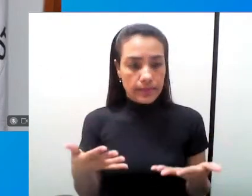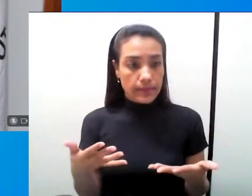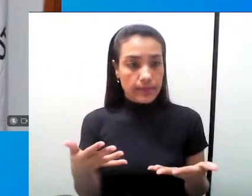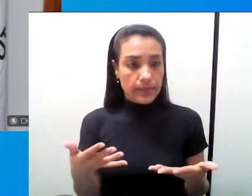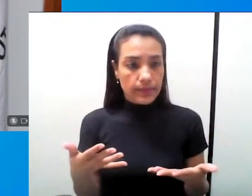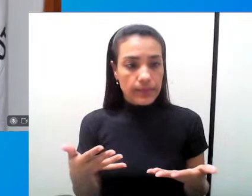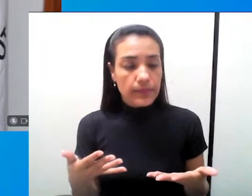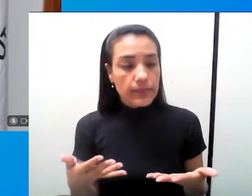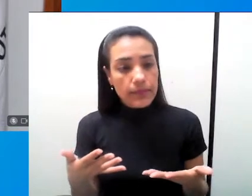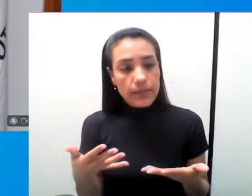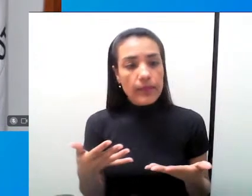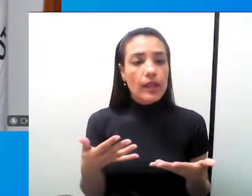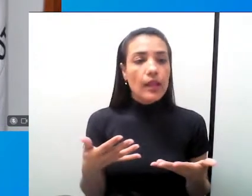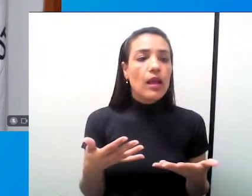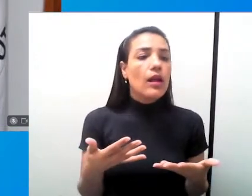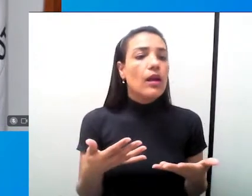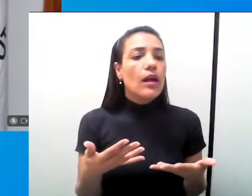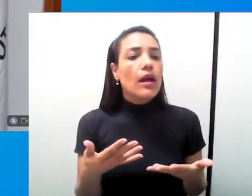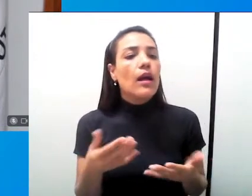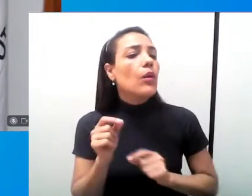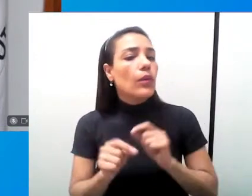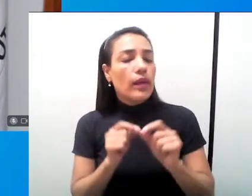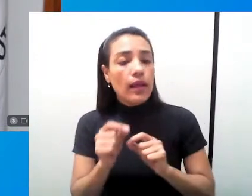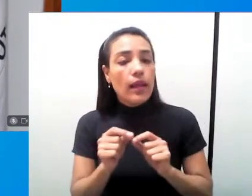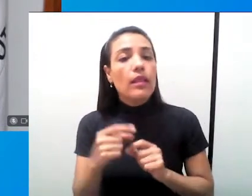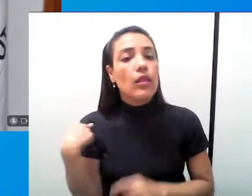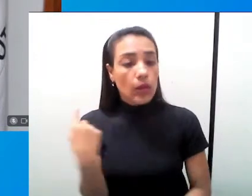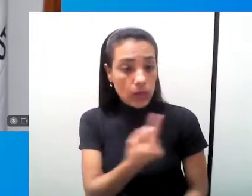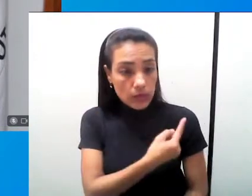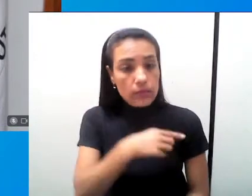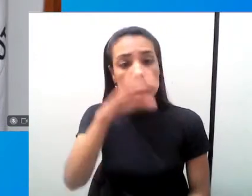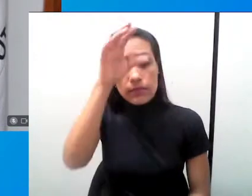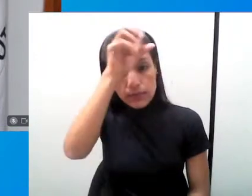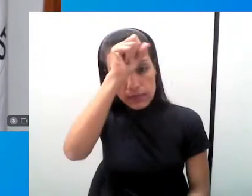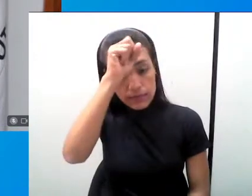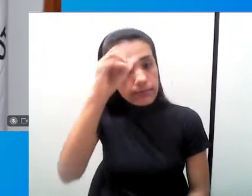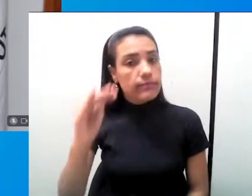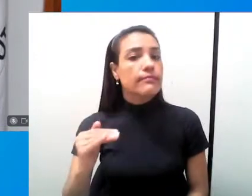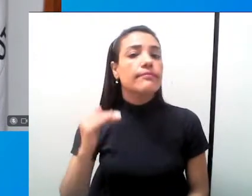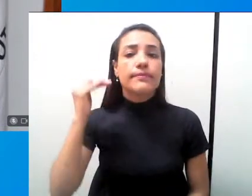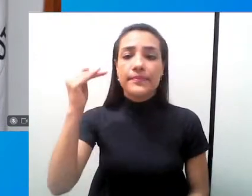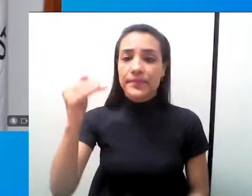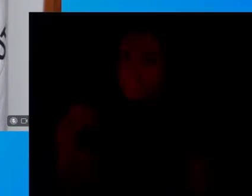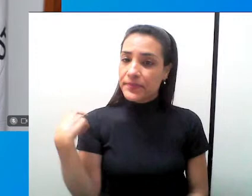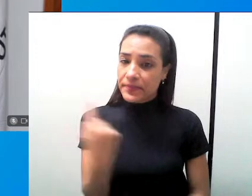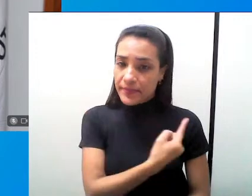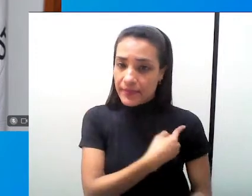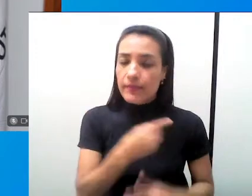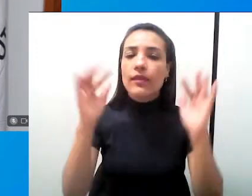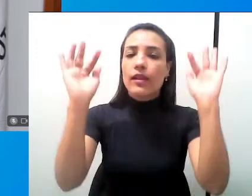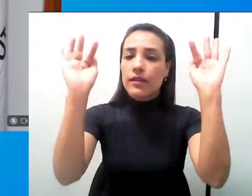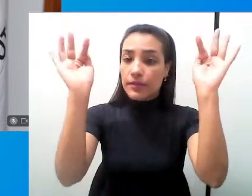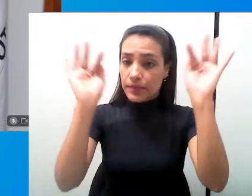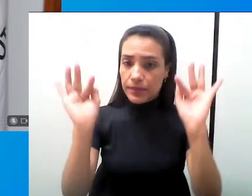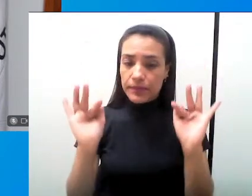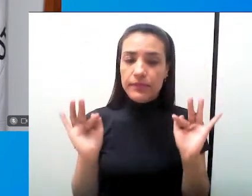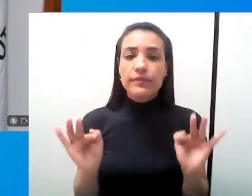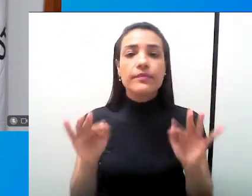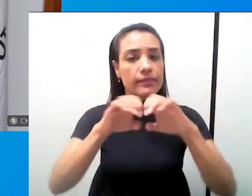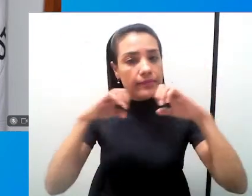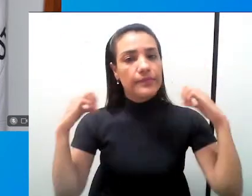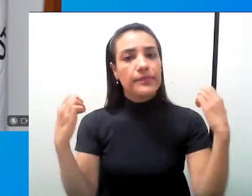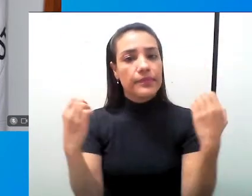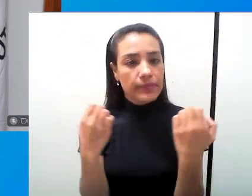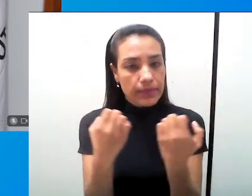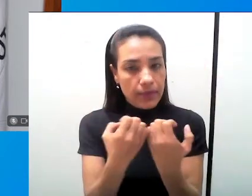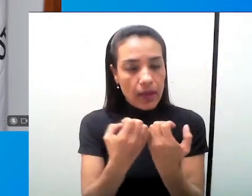amadurecimento. Então, eu fico muito feliz mesmo com esse evento, né, com esse seminário de curricularização.